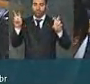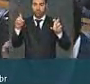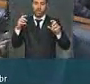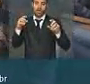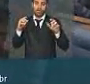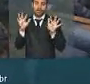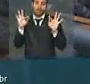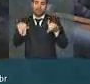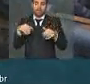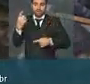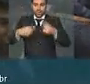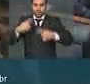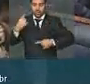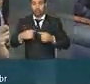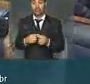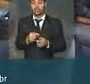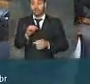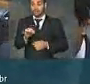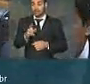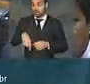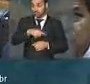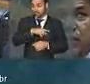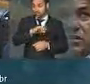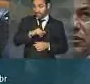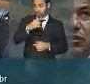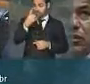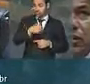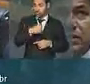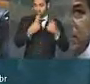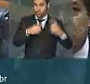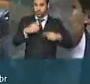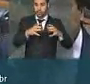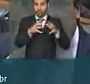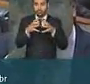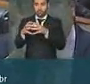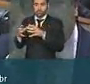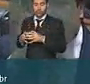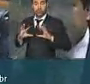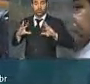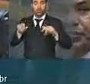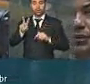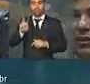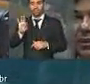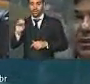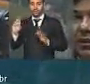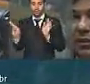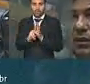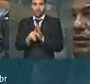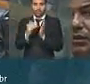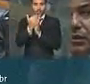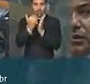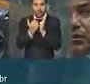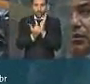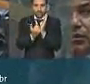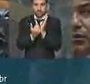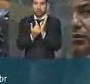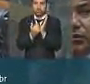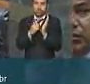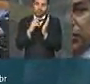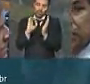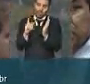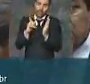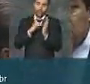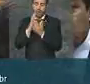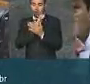ora se nós já vamos discutir em bloco todos os vetos da pauta acetuados os destaques que